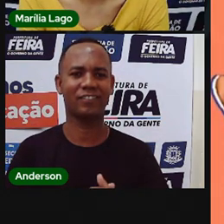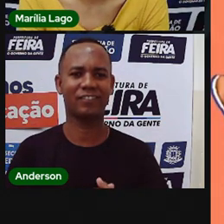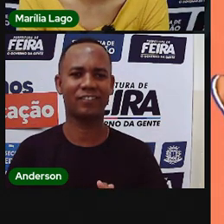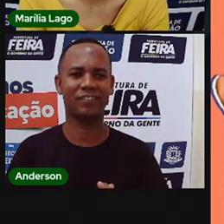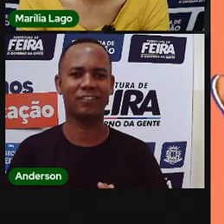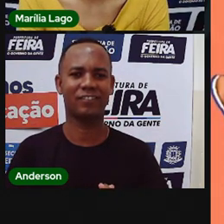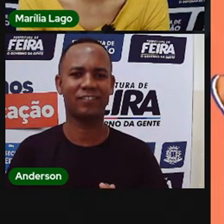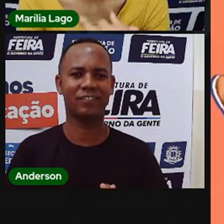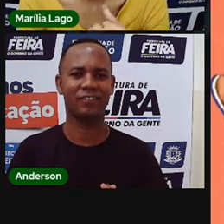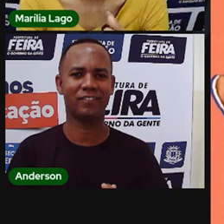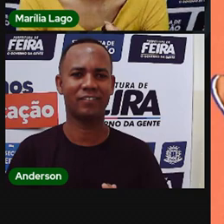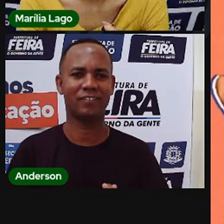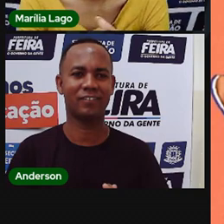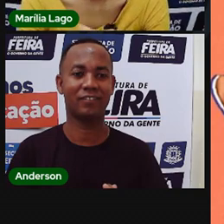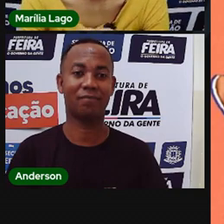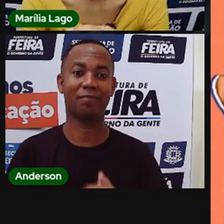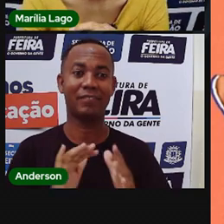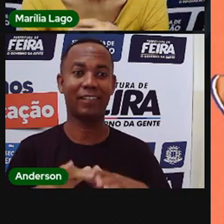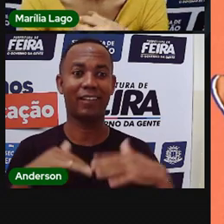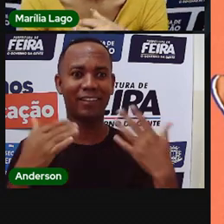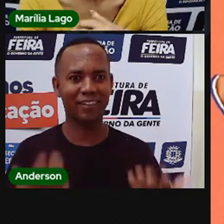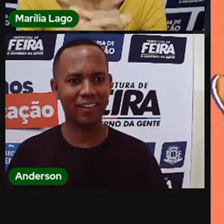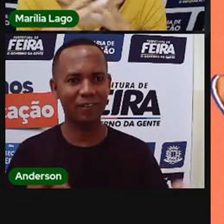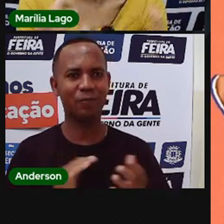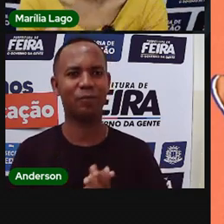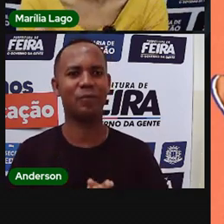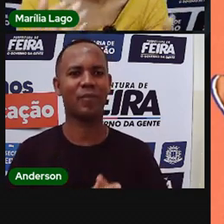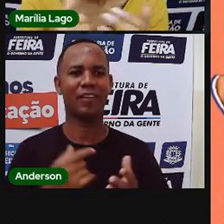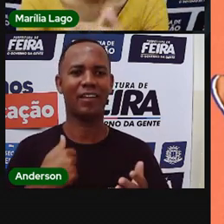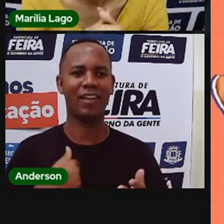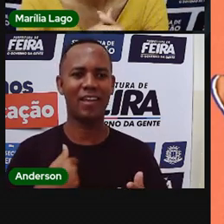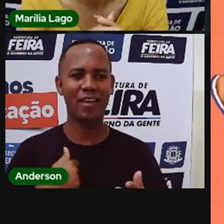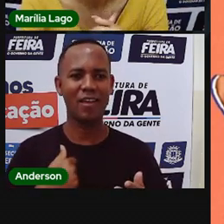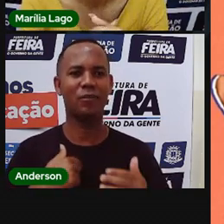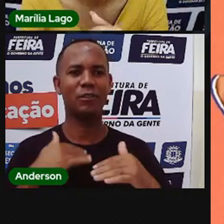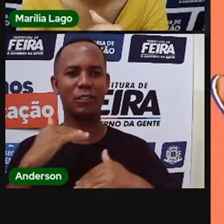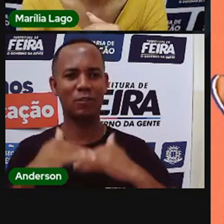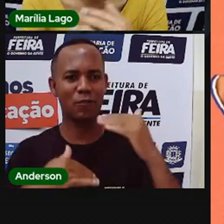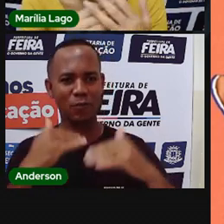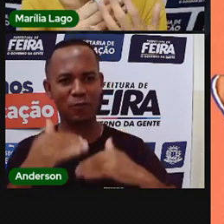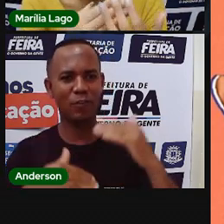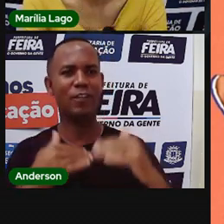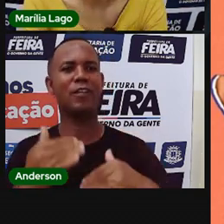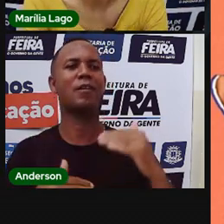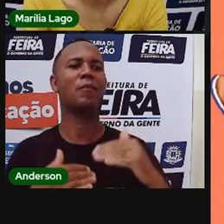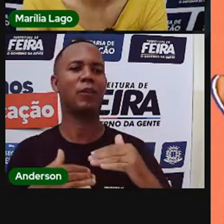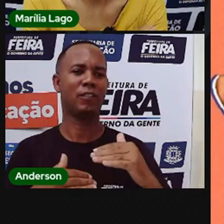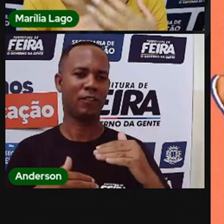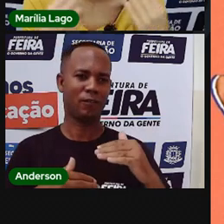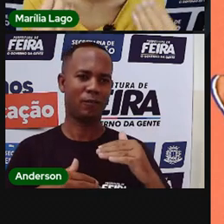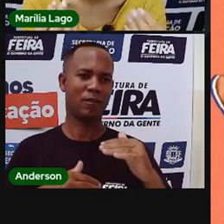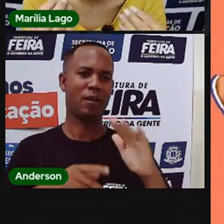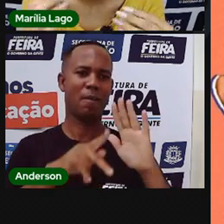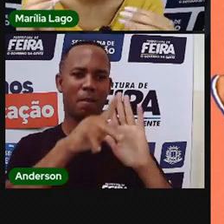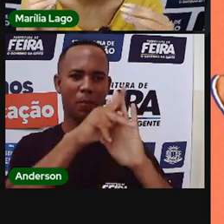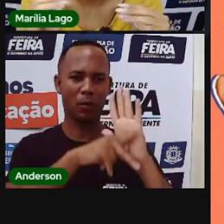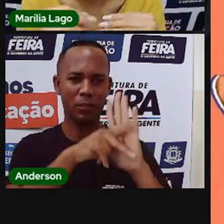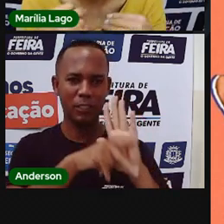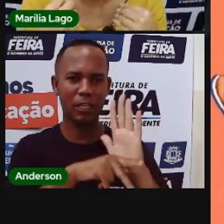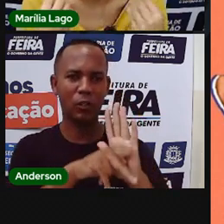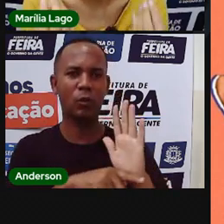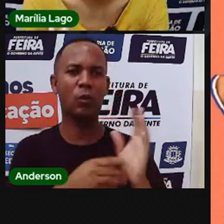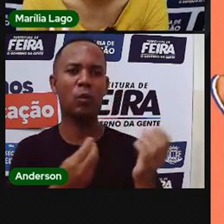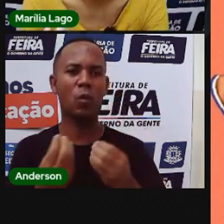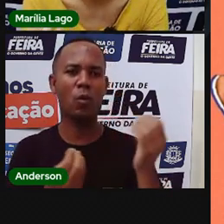Vamos lá. Então, eu desenvolvi o meu projeto, que é o Olha Só. O Olha Só, ele é